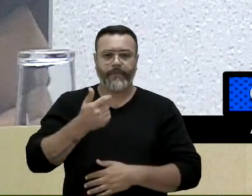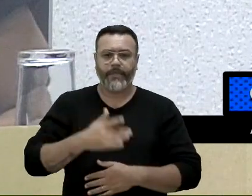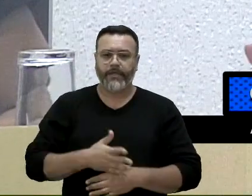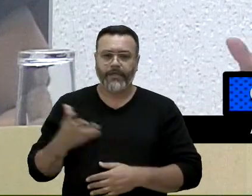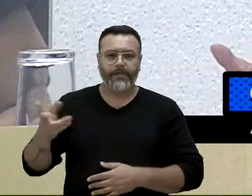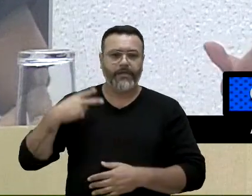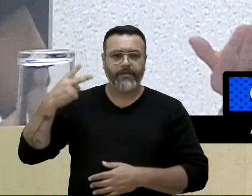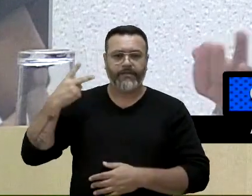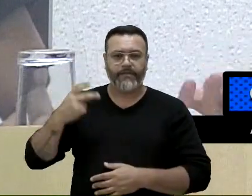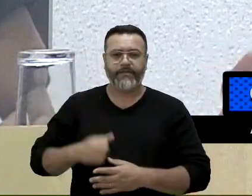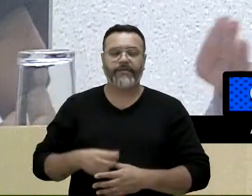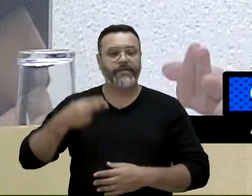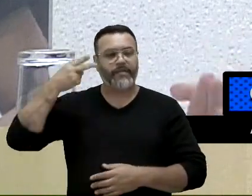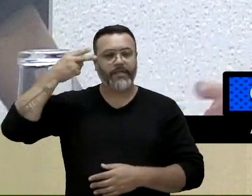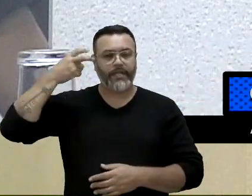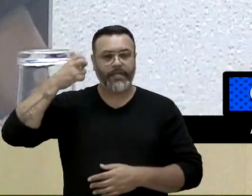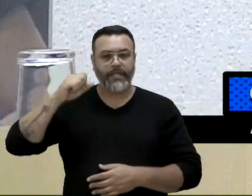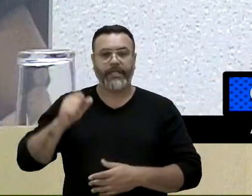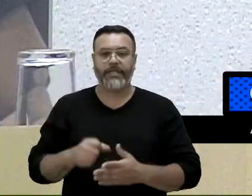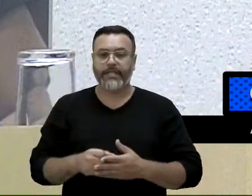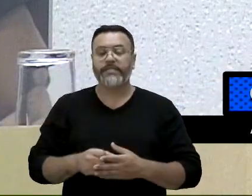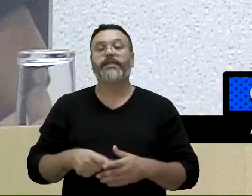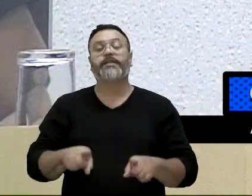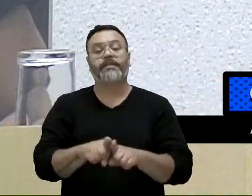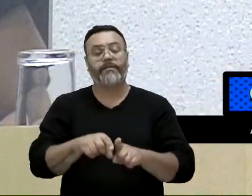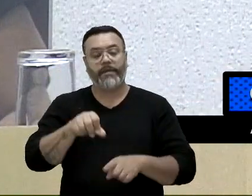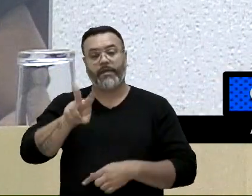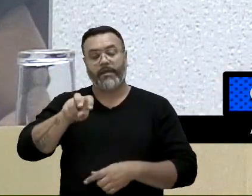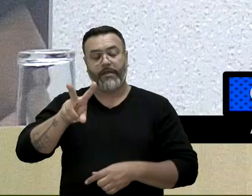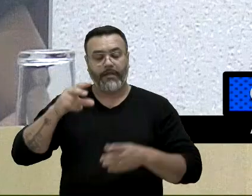vereadora Elise e para a vereadora Vivi, antes de convidar